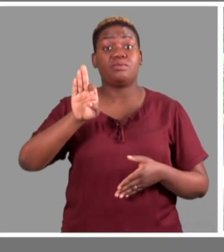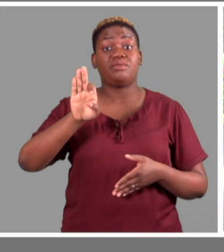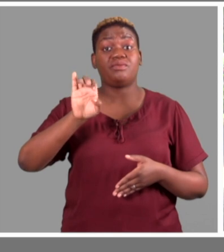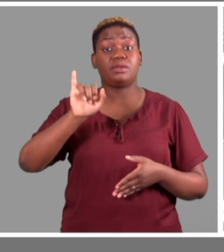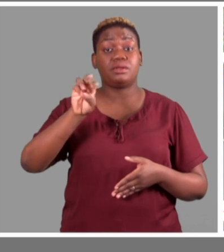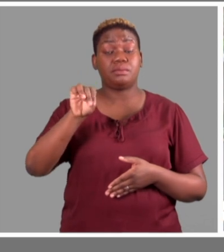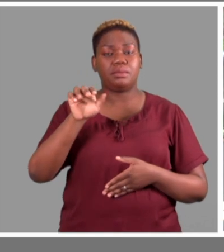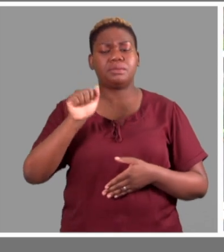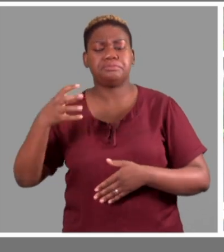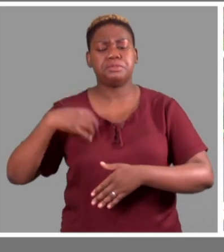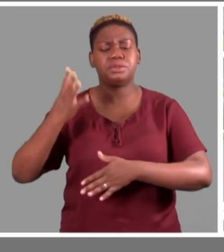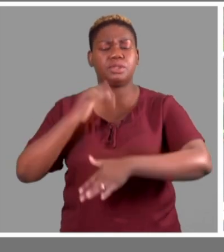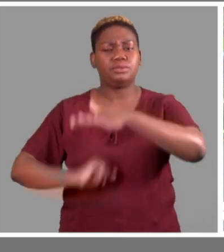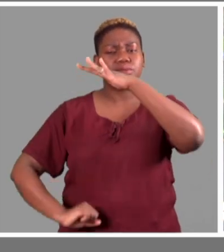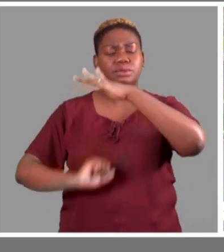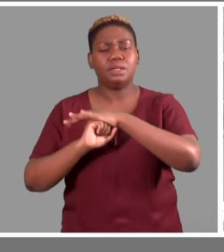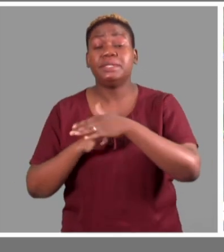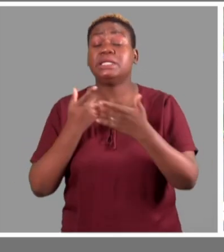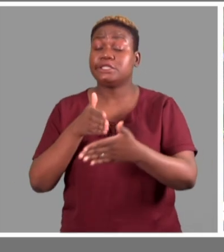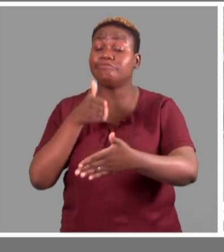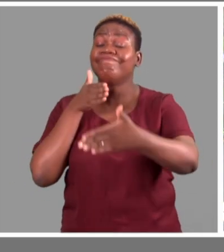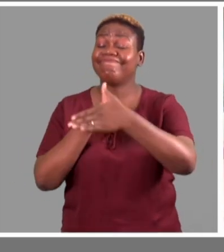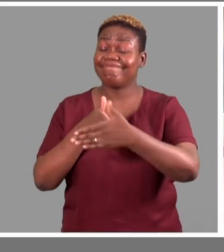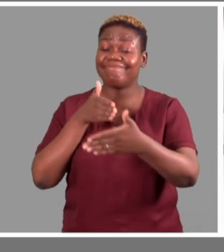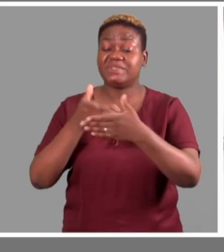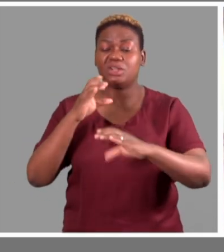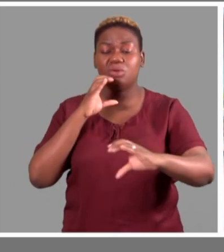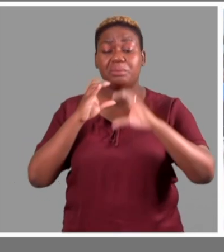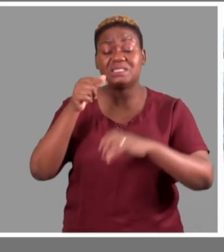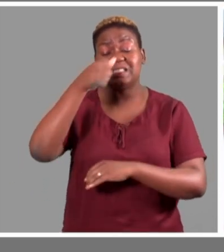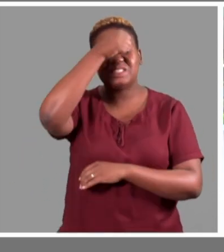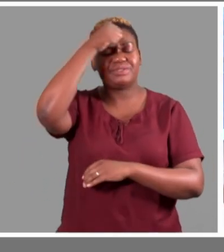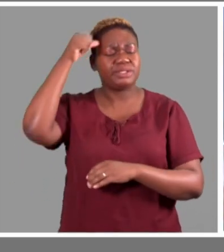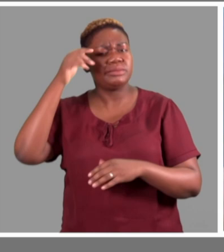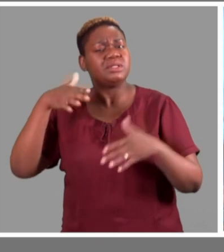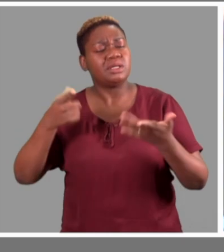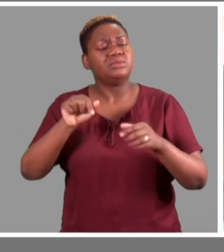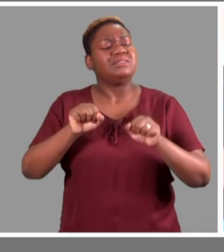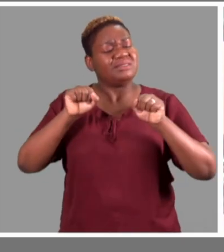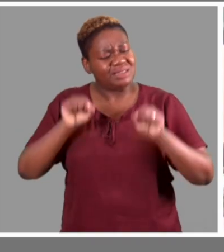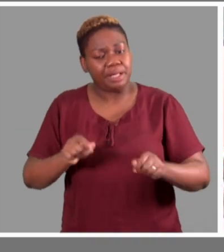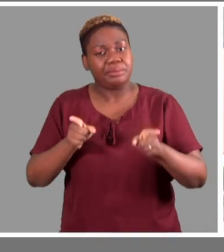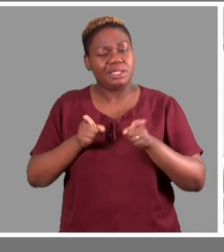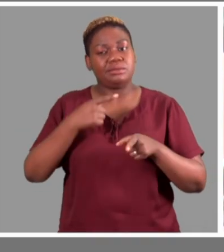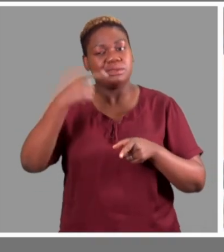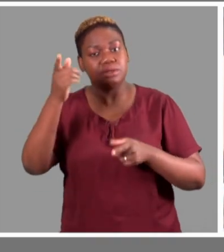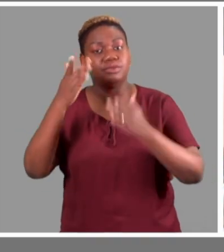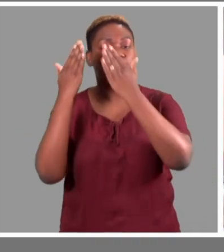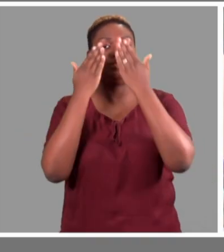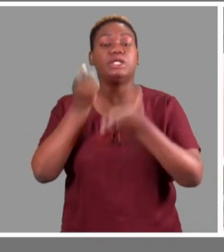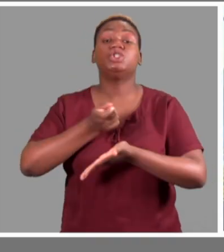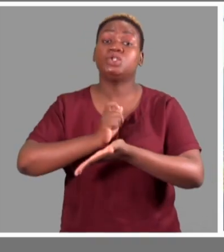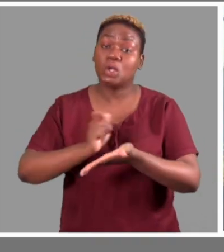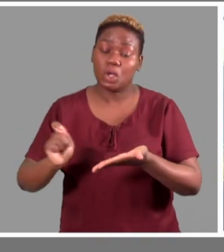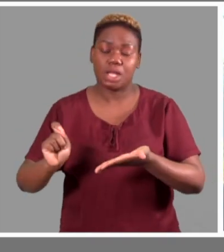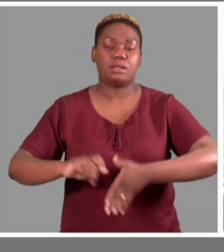Eufemia Amel, acredita que as dificuldades de comunicação, e as barreiras arquitetônicas, desencorajam as raparigas, a ir